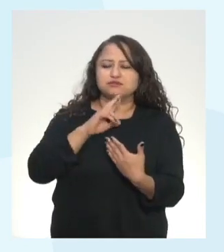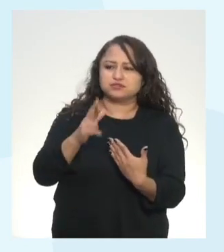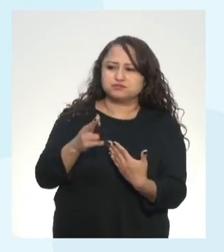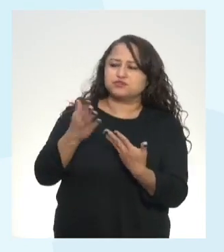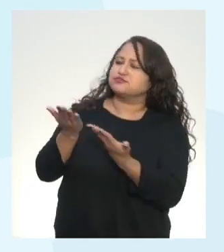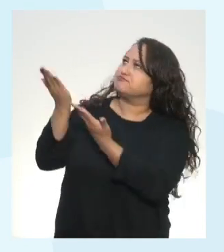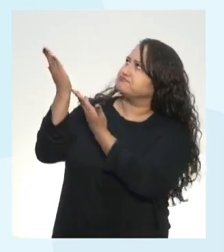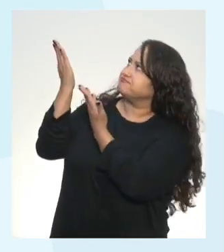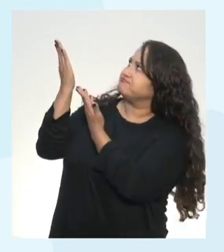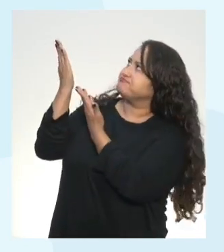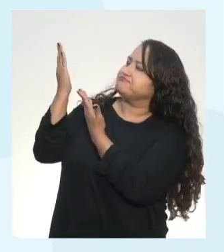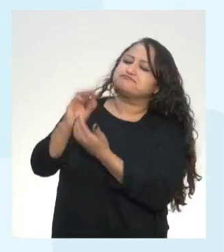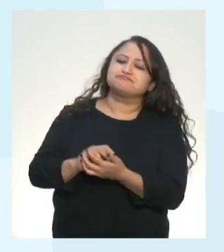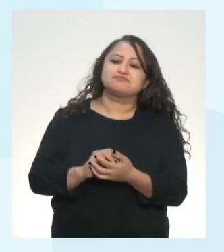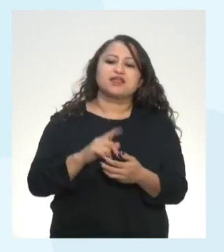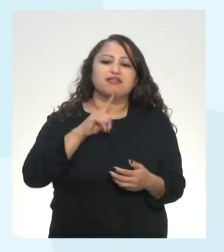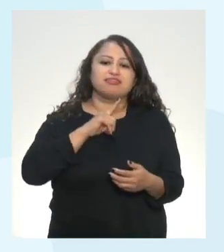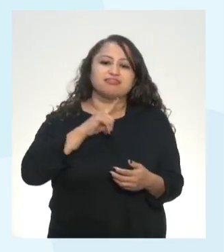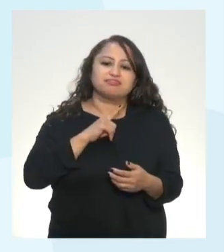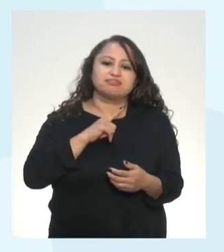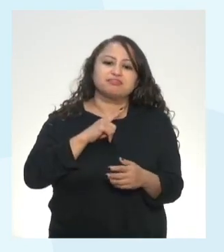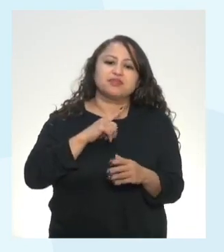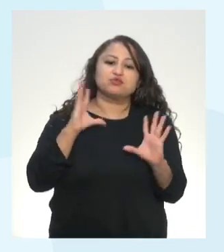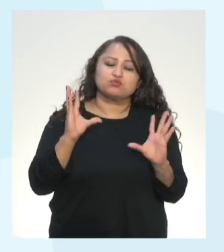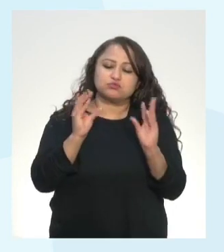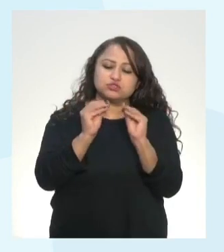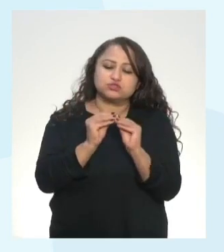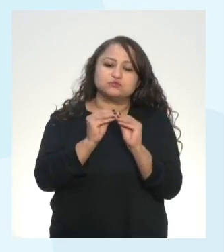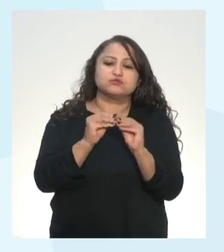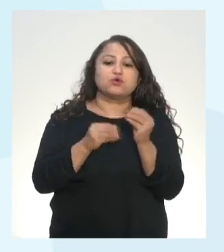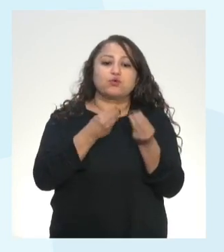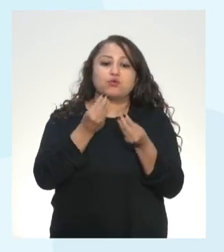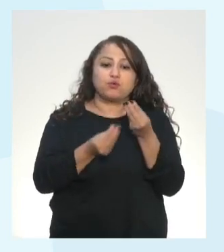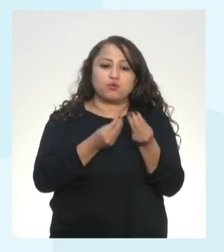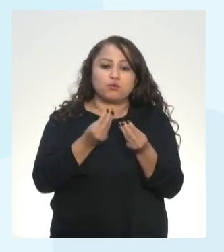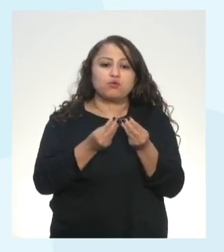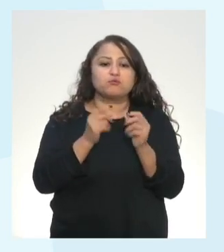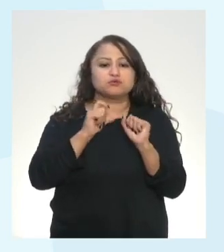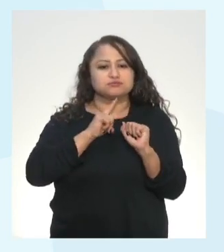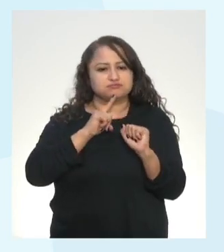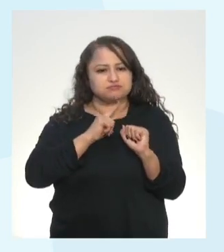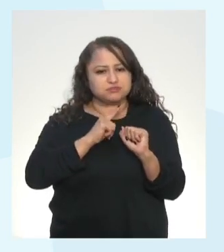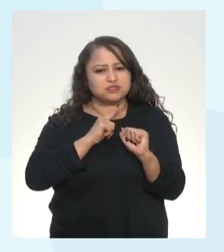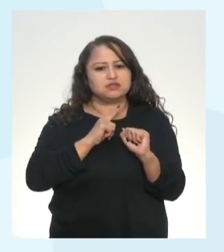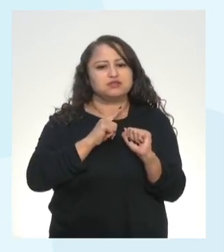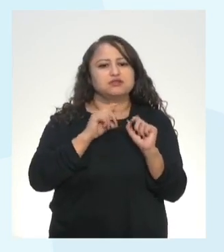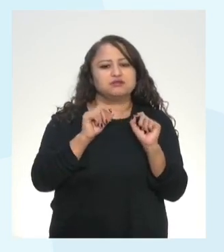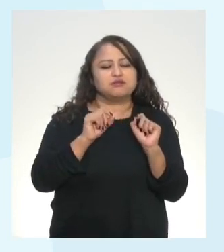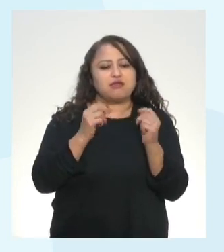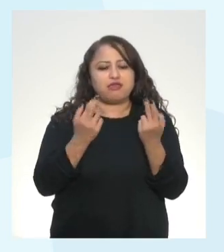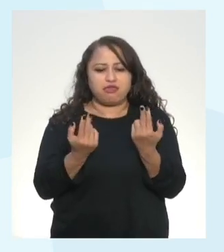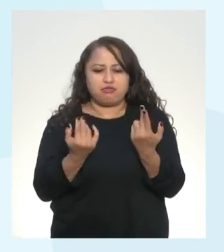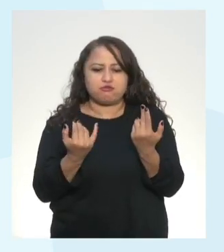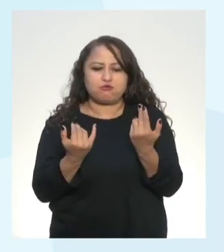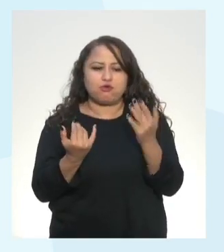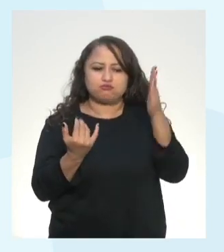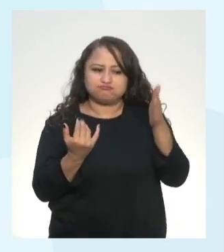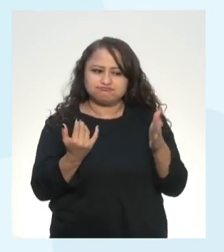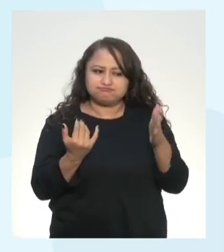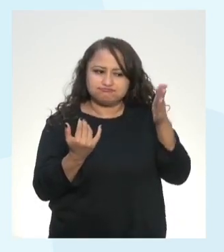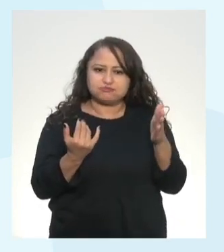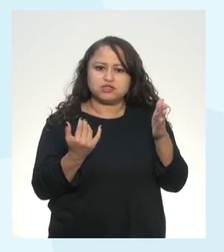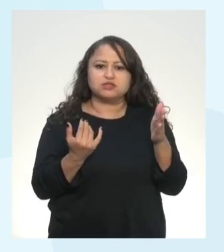6. 9 vai dar 1. 1 vezes 6, 6. Para 9, 3. 36 vai dar 6, resto